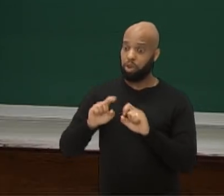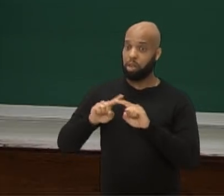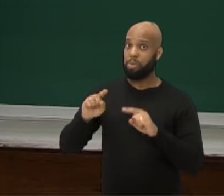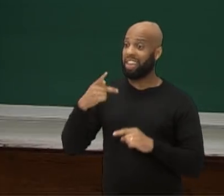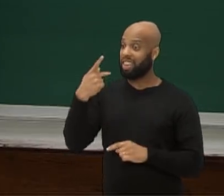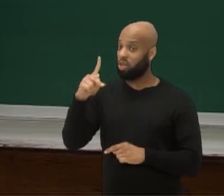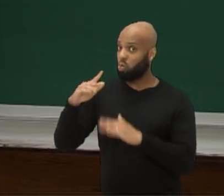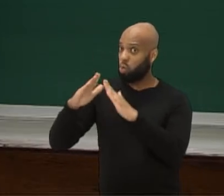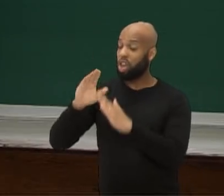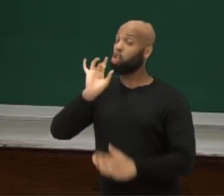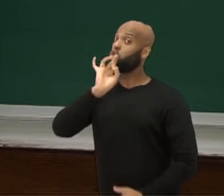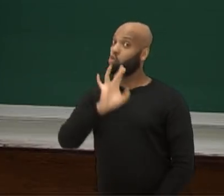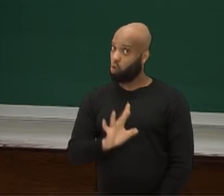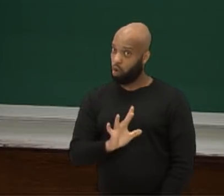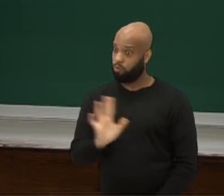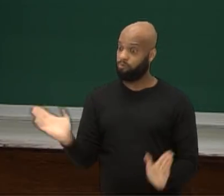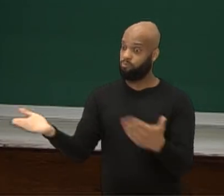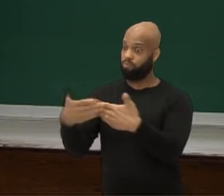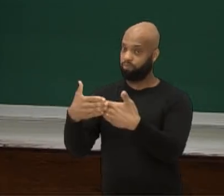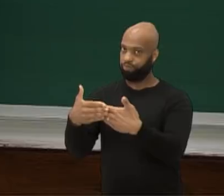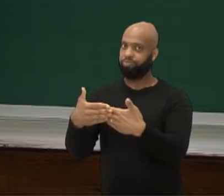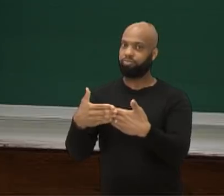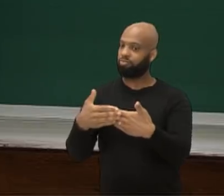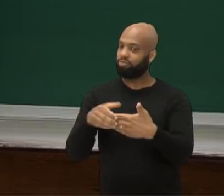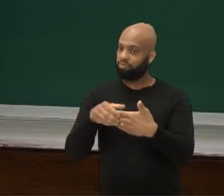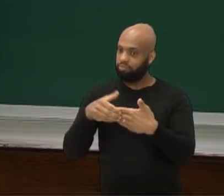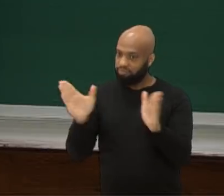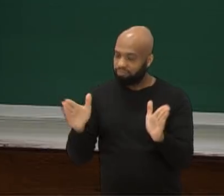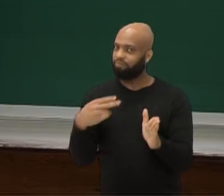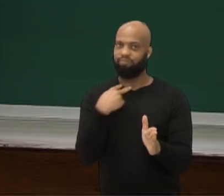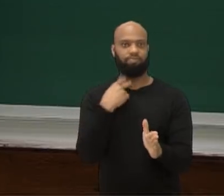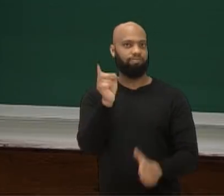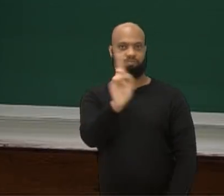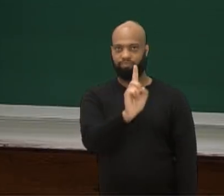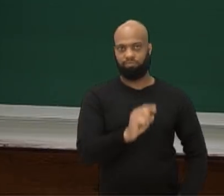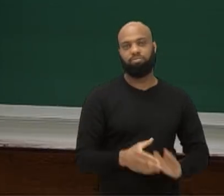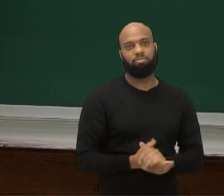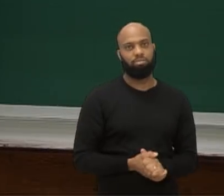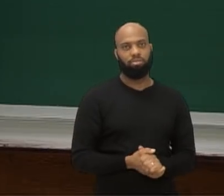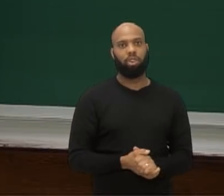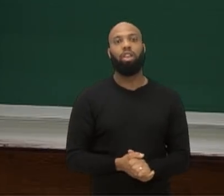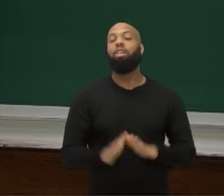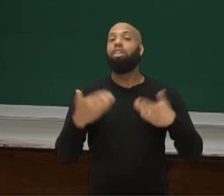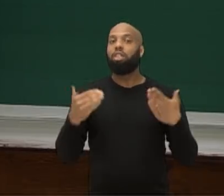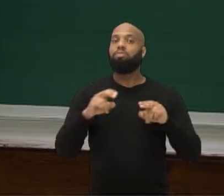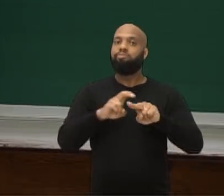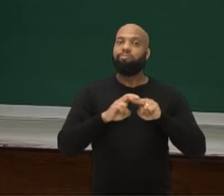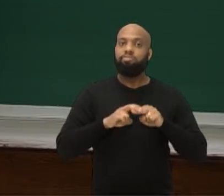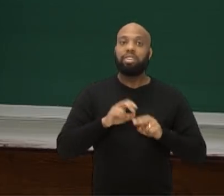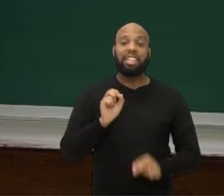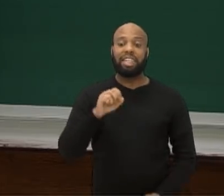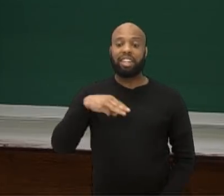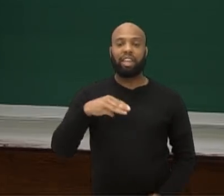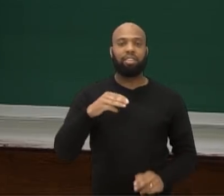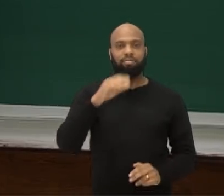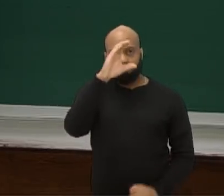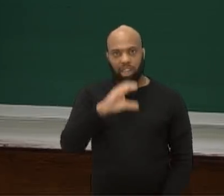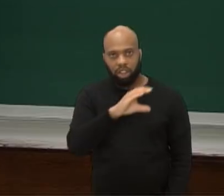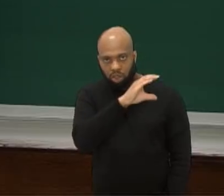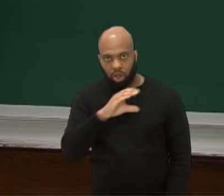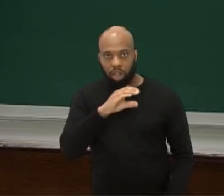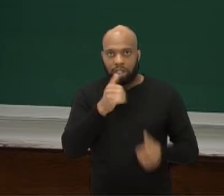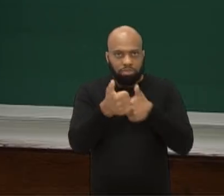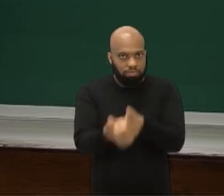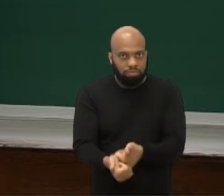própria casa ou em outro local fechado. Público, não pode. E, automaticamente, quem era católico,